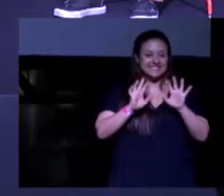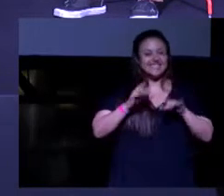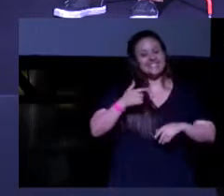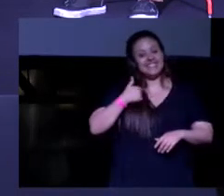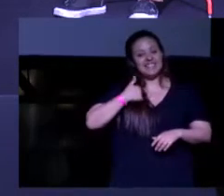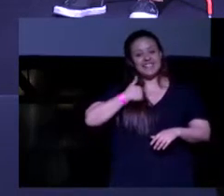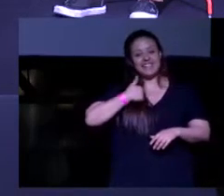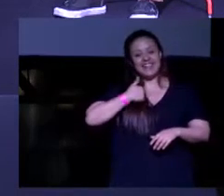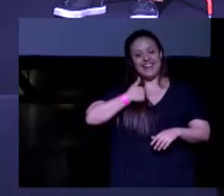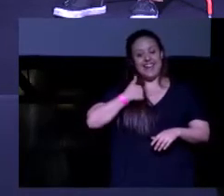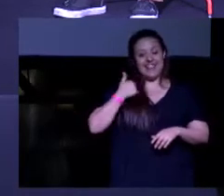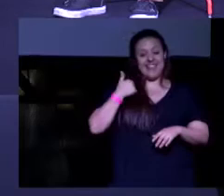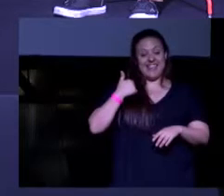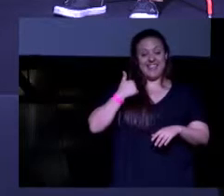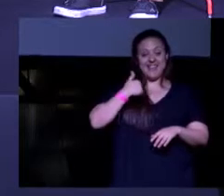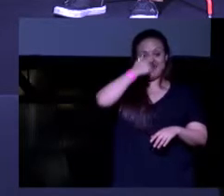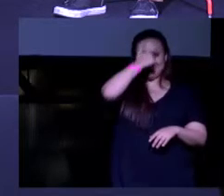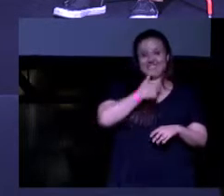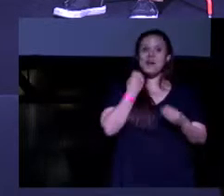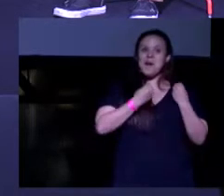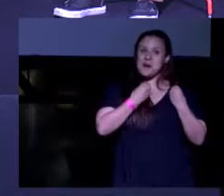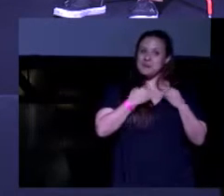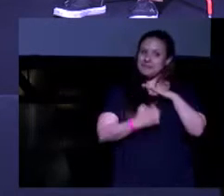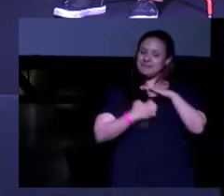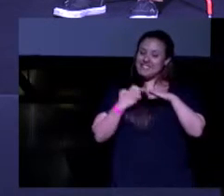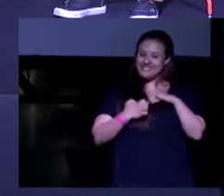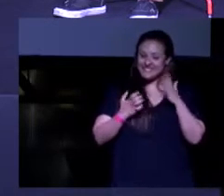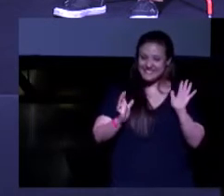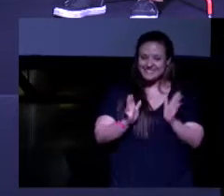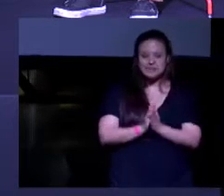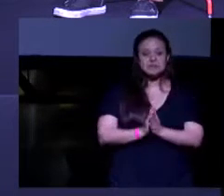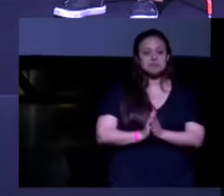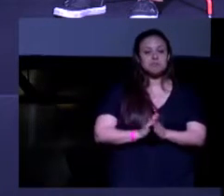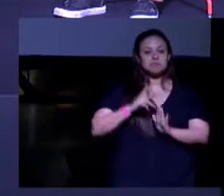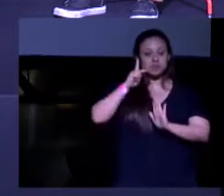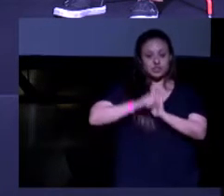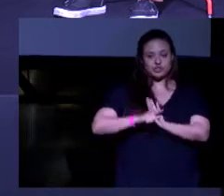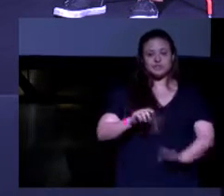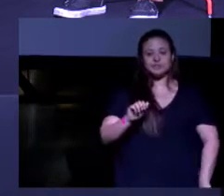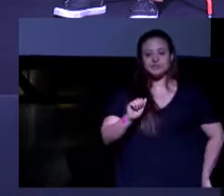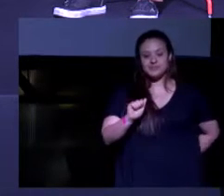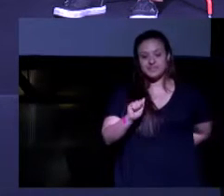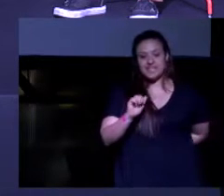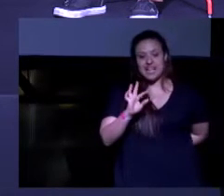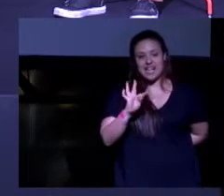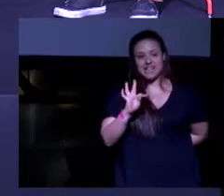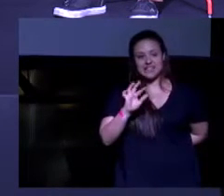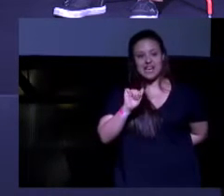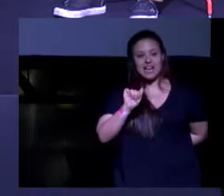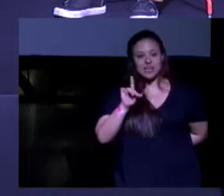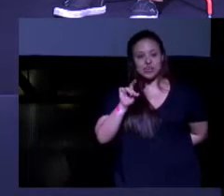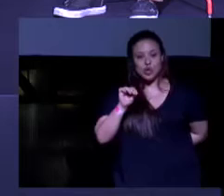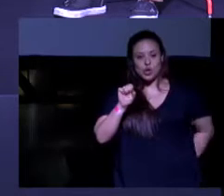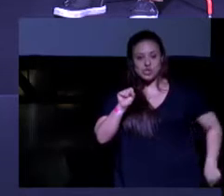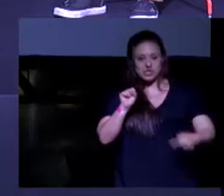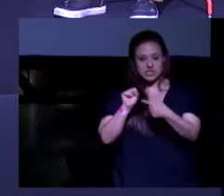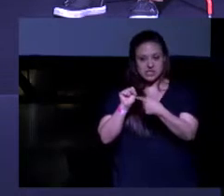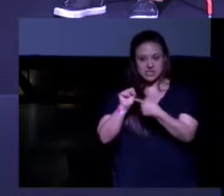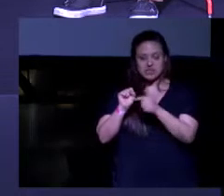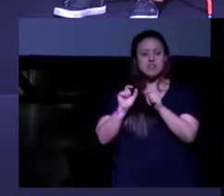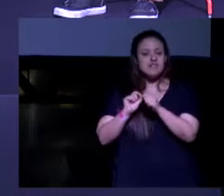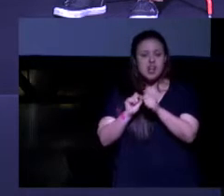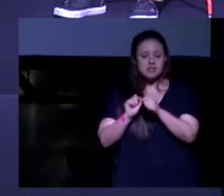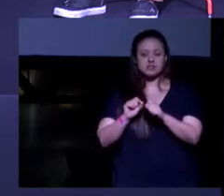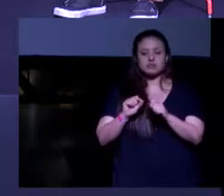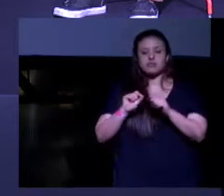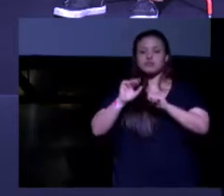ali da pessoa que está lidando com empresas. Mas no Atados a gente trabalha mobilizando voluntários para atuar em ONGs, e as empresas começaram a perceber que a